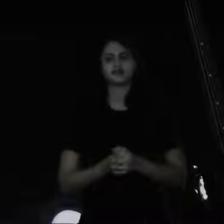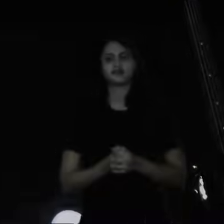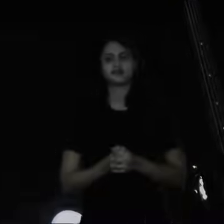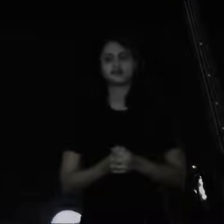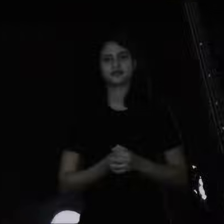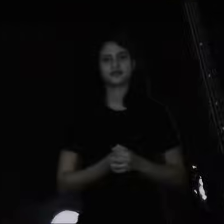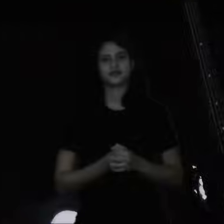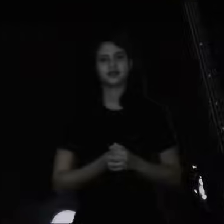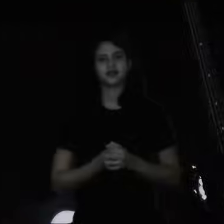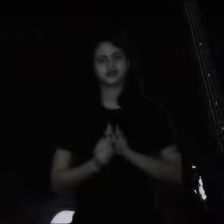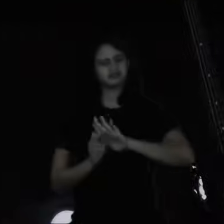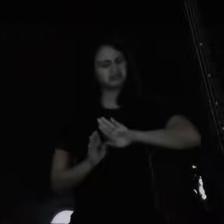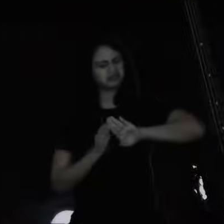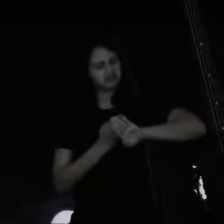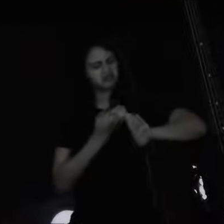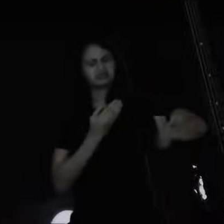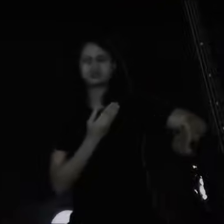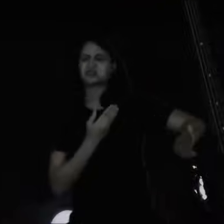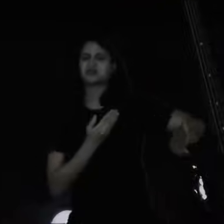discriminado.